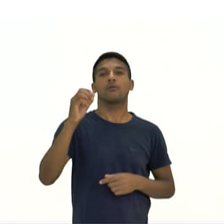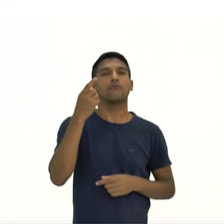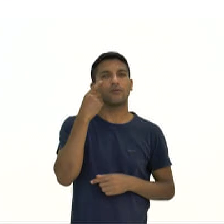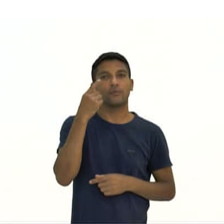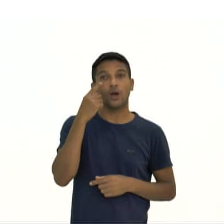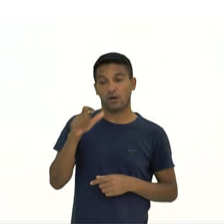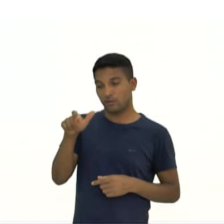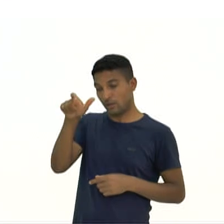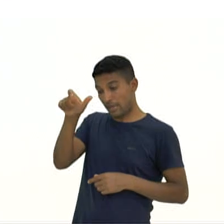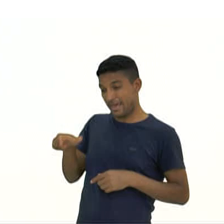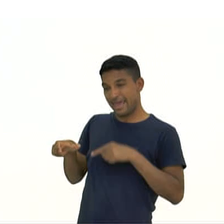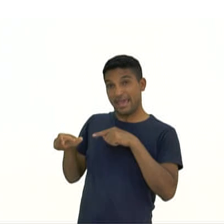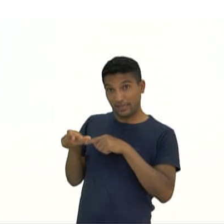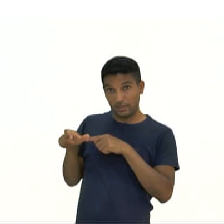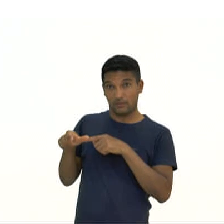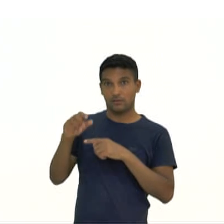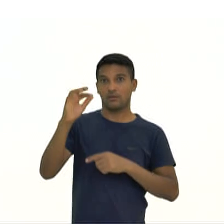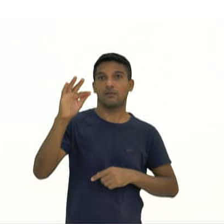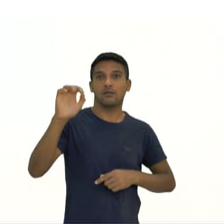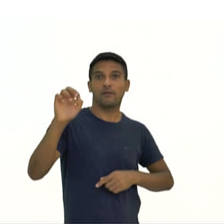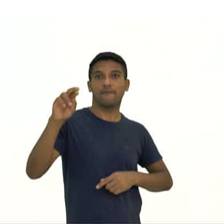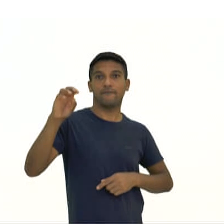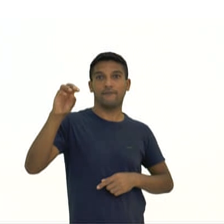Aguiar. Optar por uma profissão pela